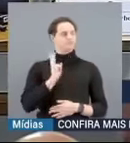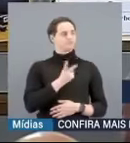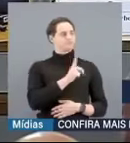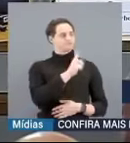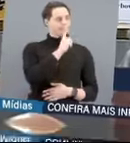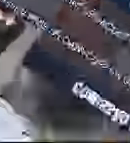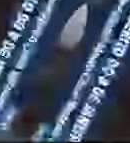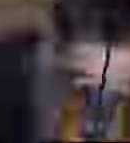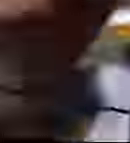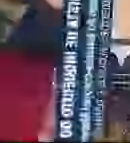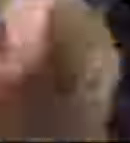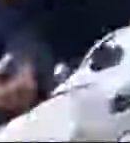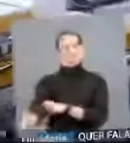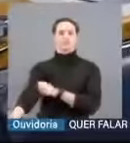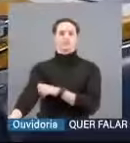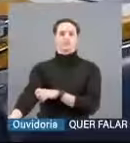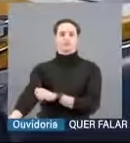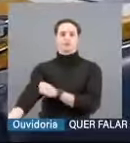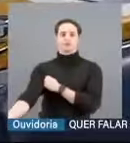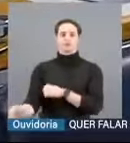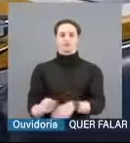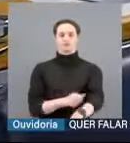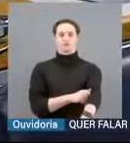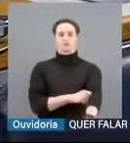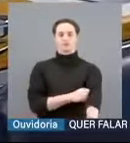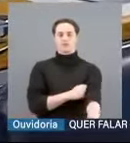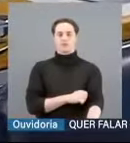Permanecerei em silêncio, excelência. O senhor